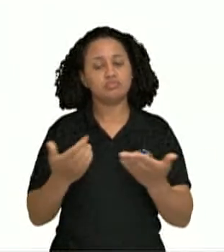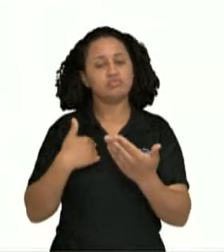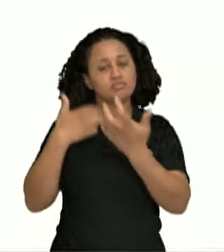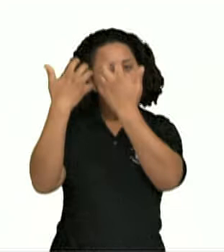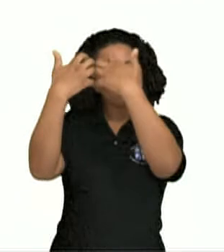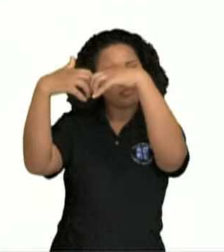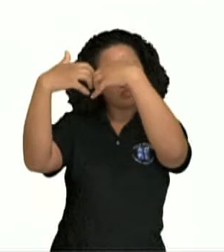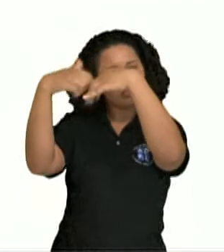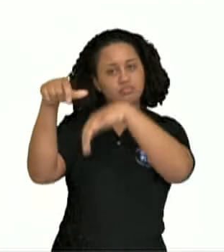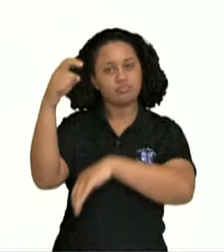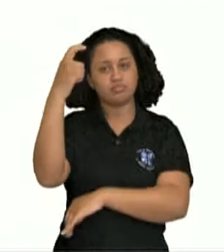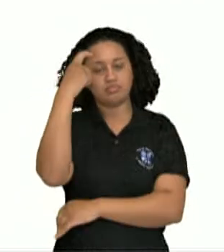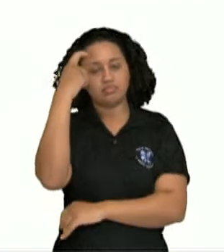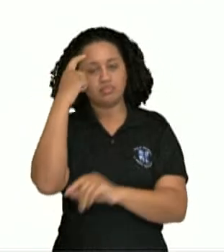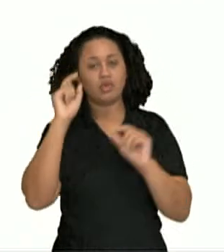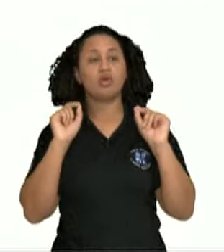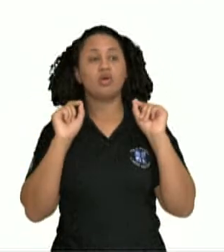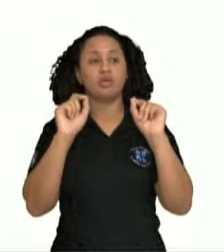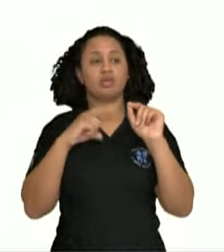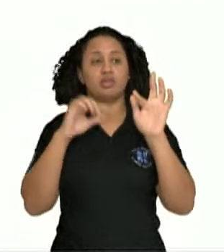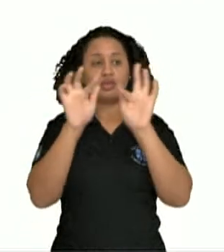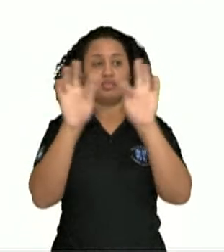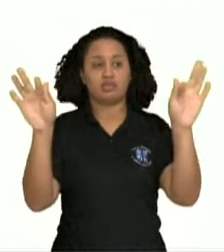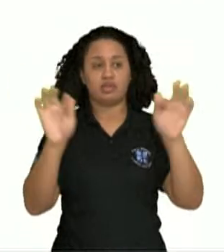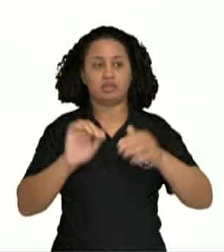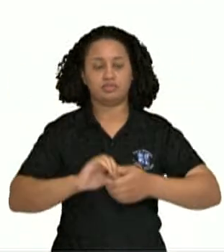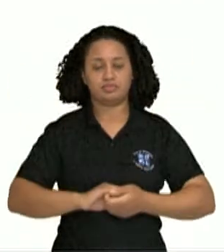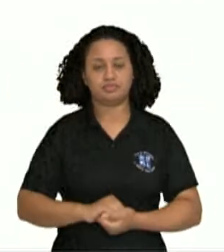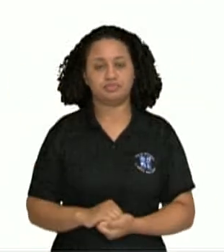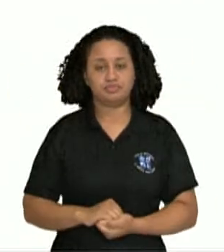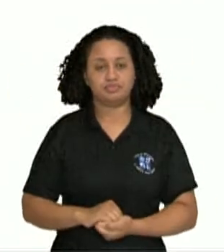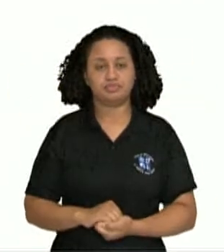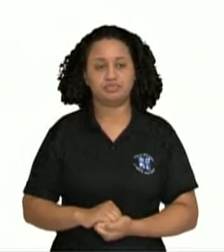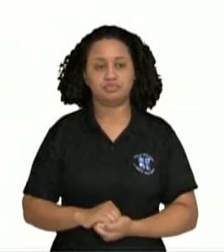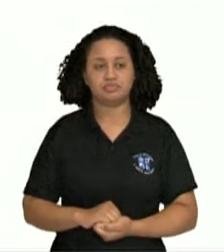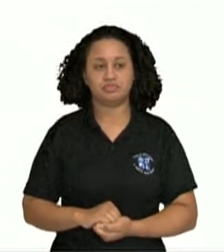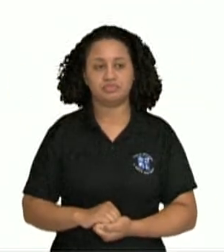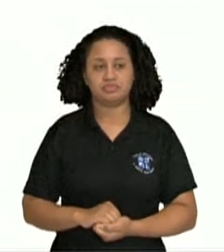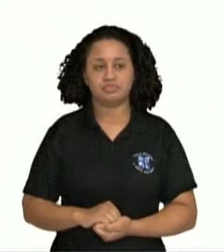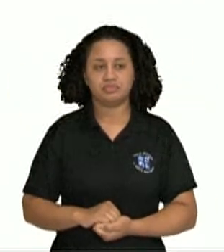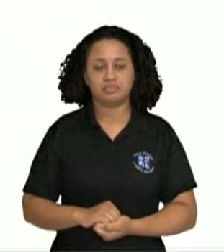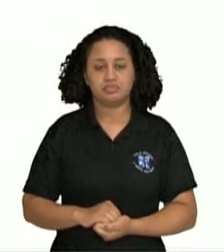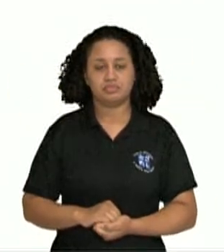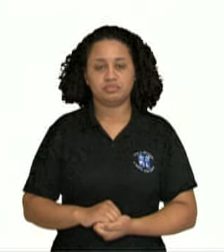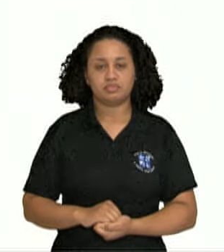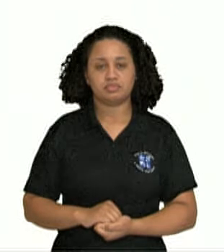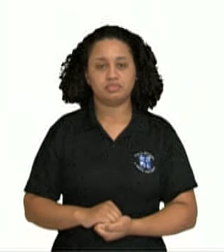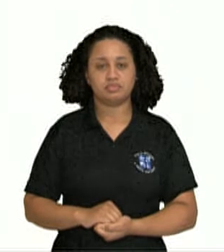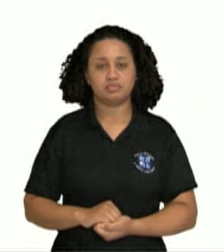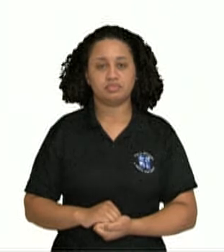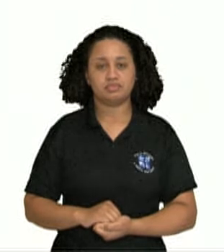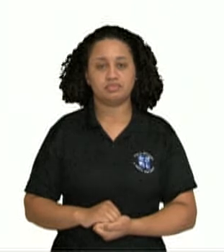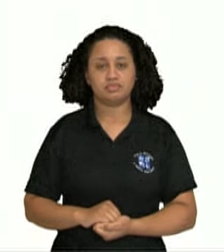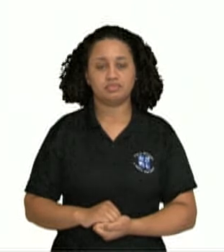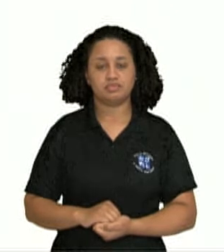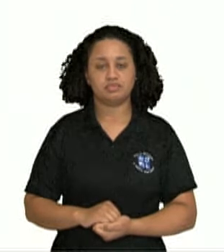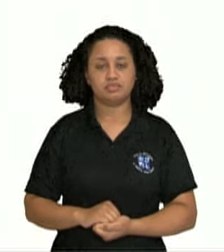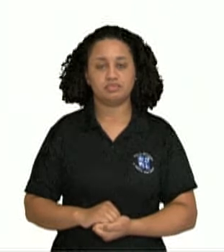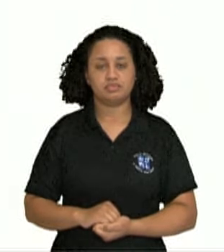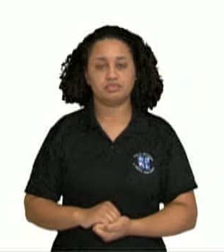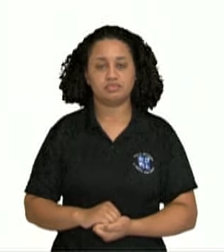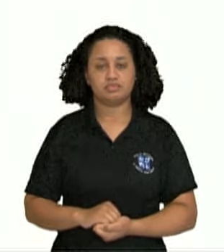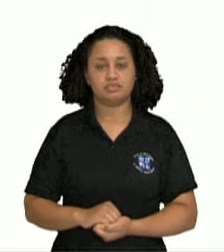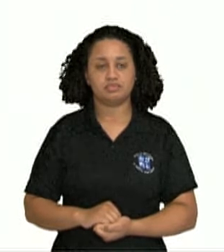Nós temos aqui essa frase, nunca te rindas. A veces la última llave es la que abre la